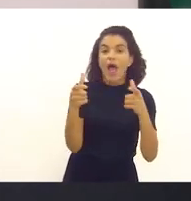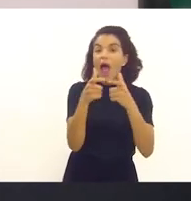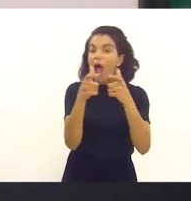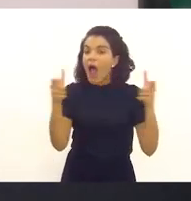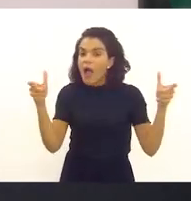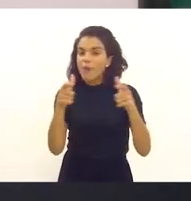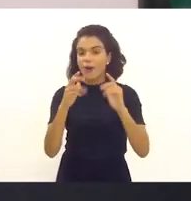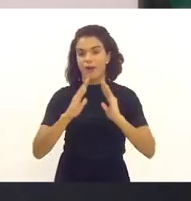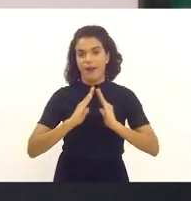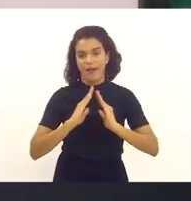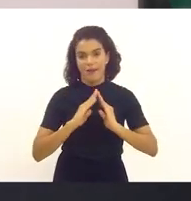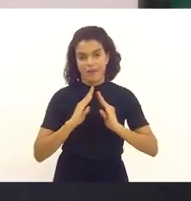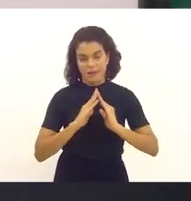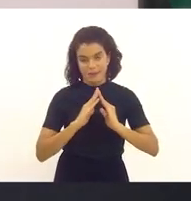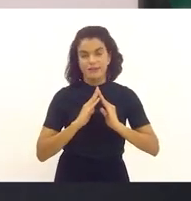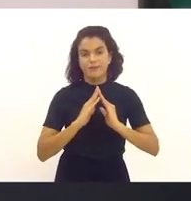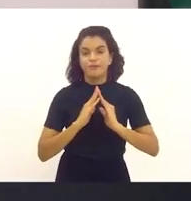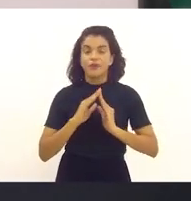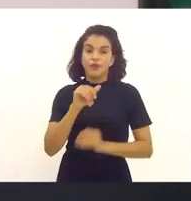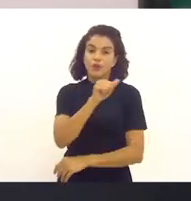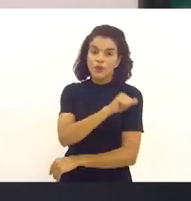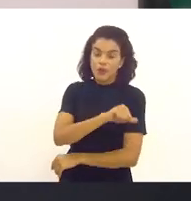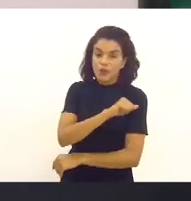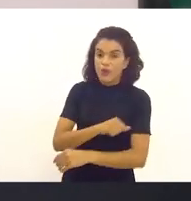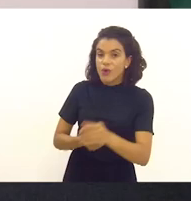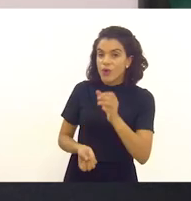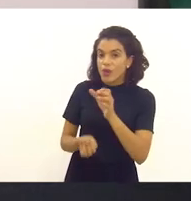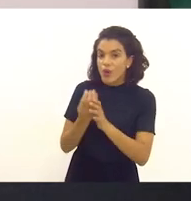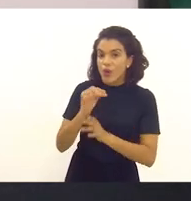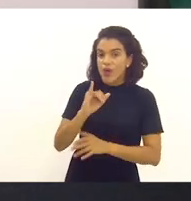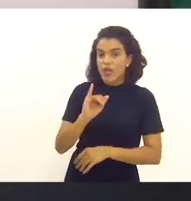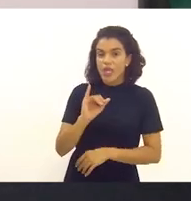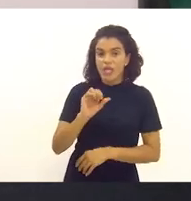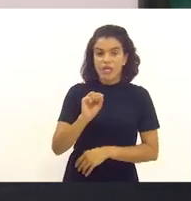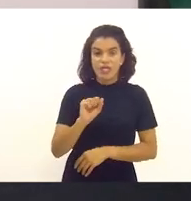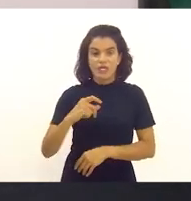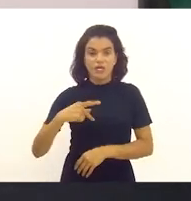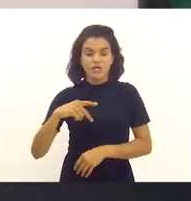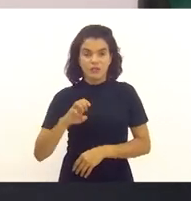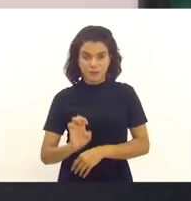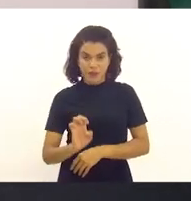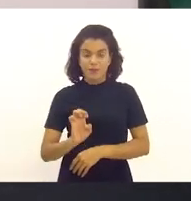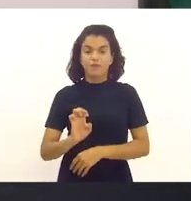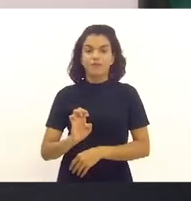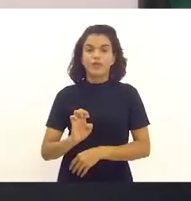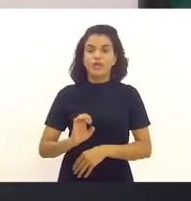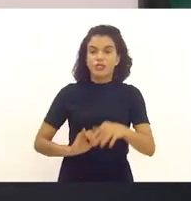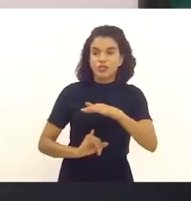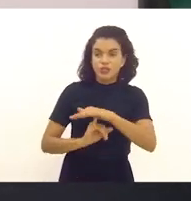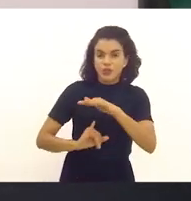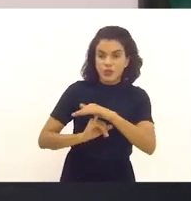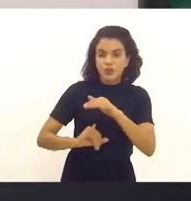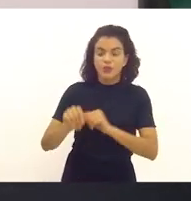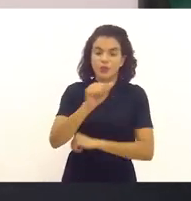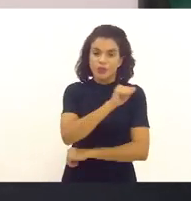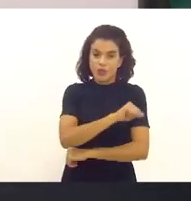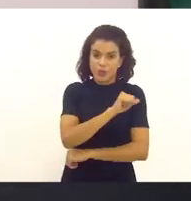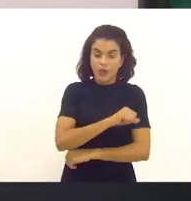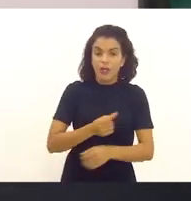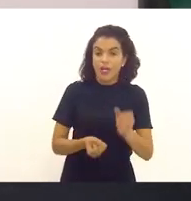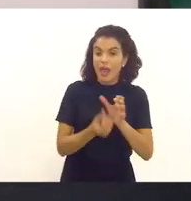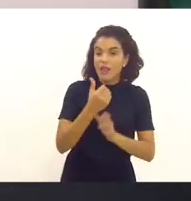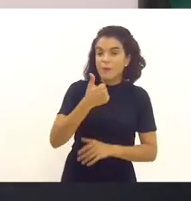doméstico no Rio de Janeiro foi criado o Spin o Instituto de Segurança Pública do Estado do Rio de Janeiro autarquia criado em 1999